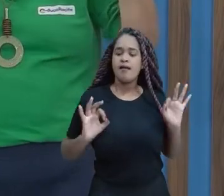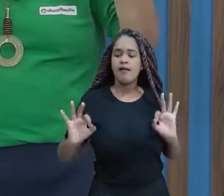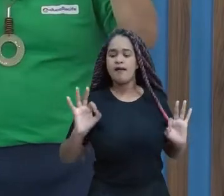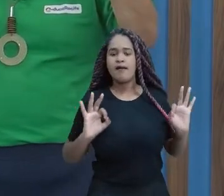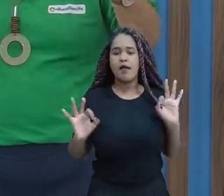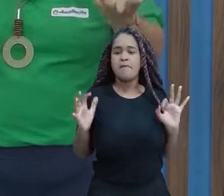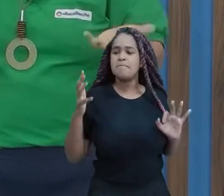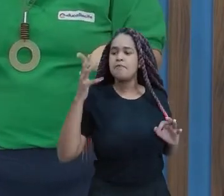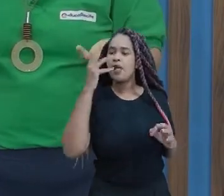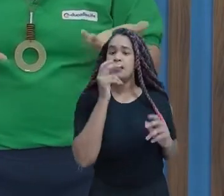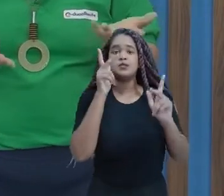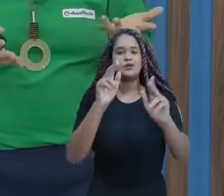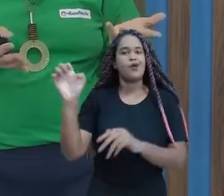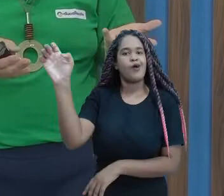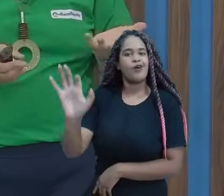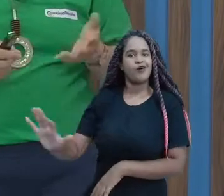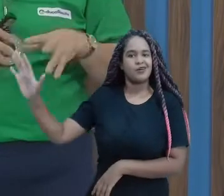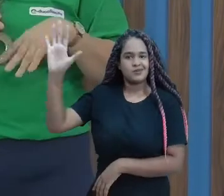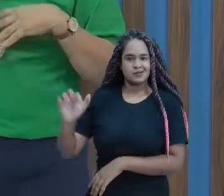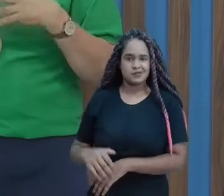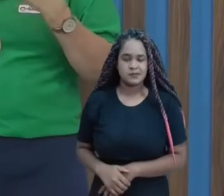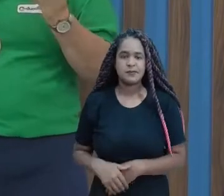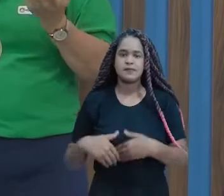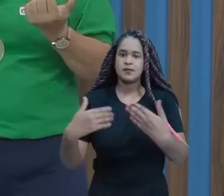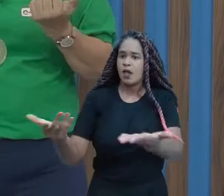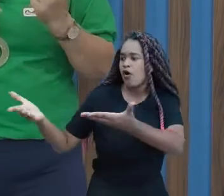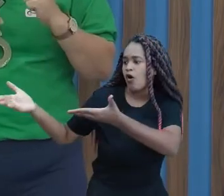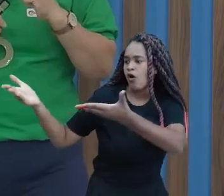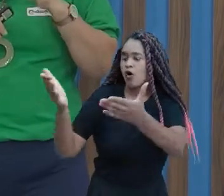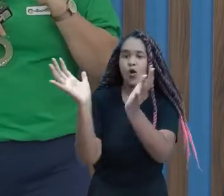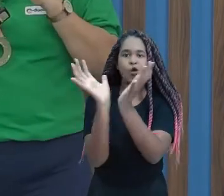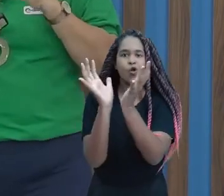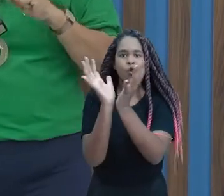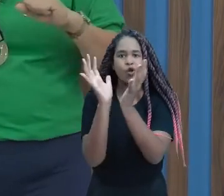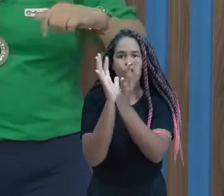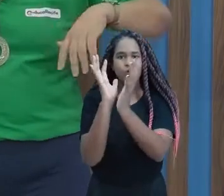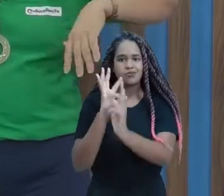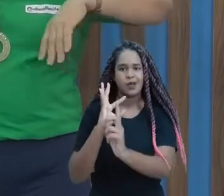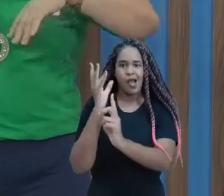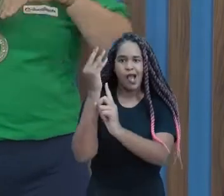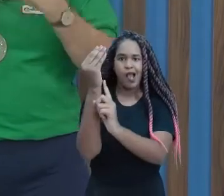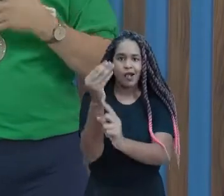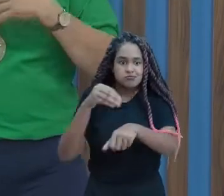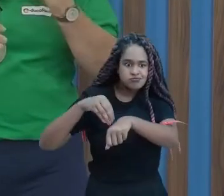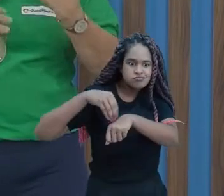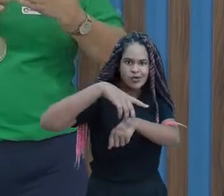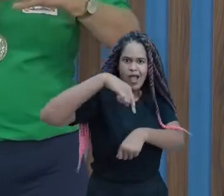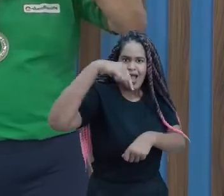a beleza que eles tinham na Europa. Então, eles trouxeram essa missão francesa que